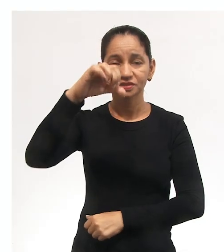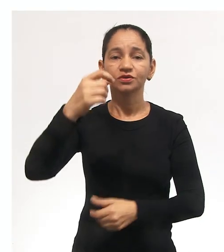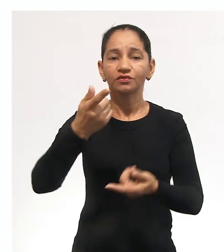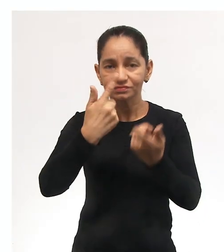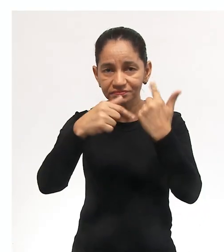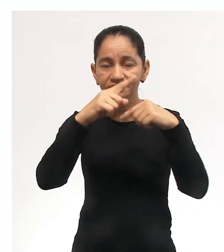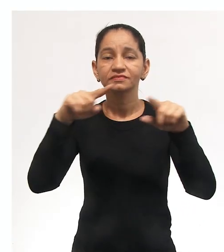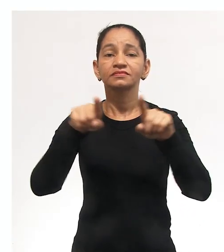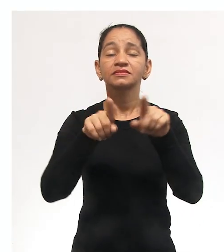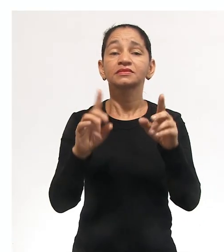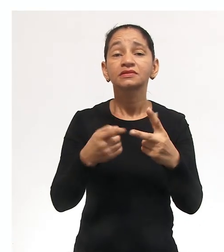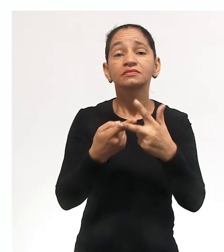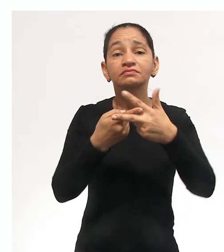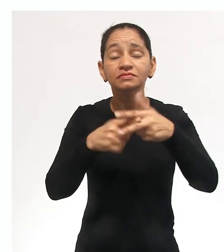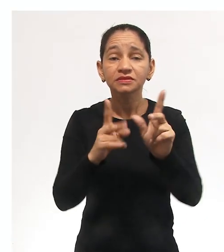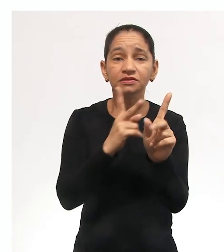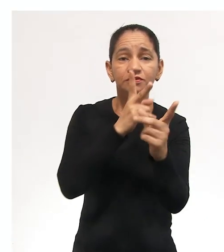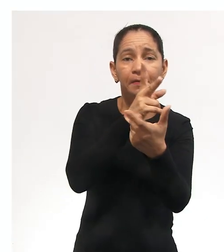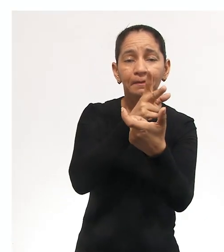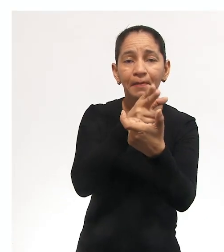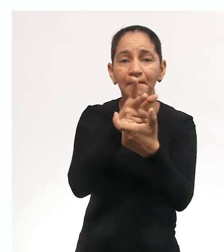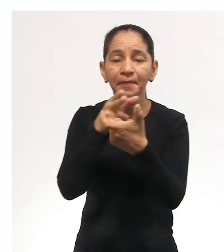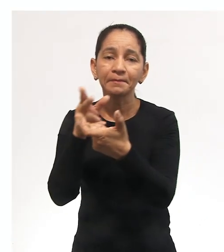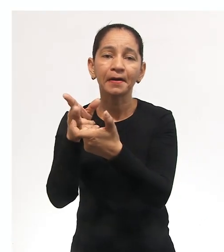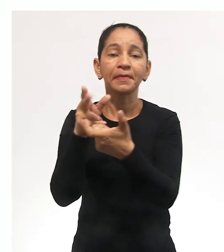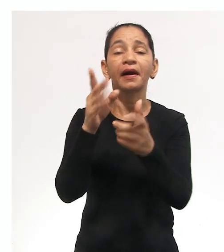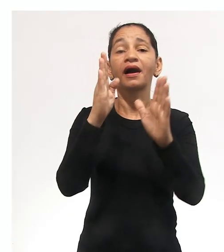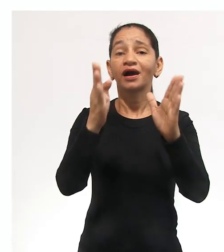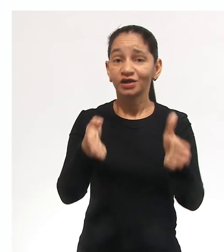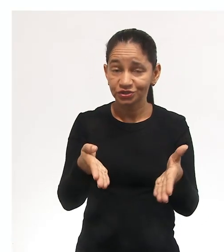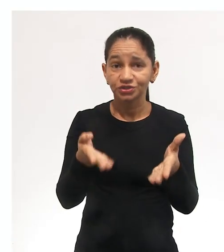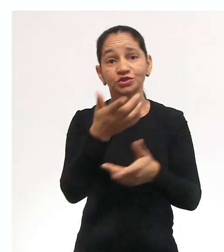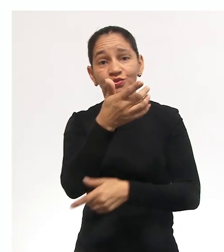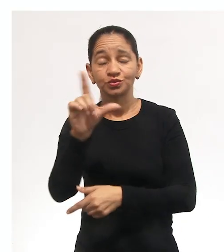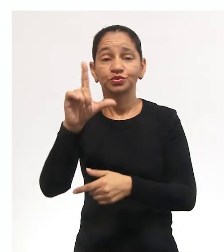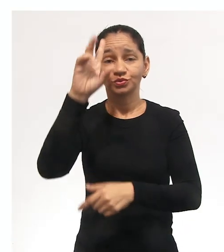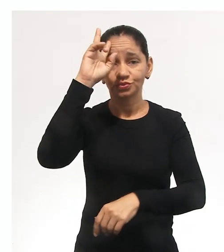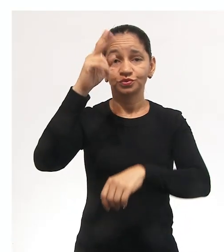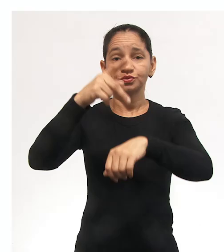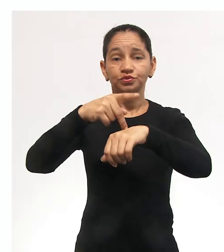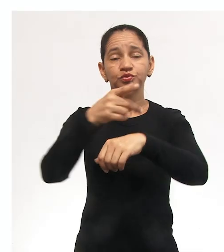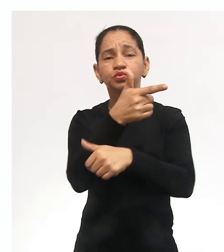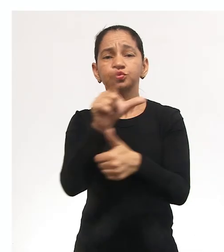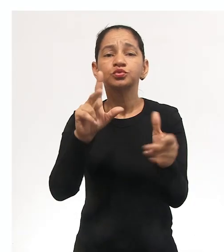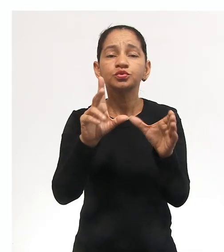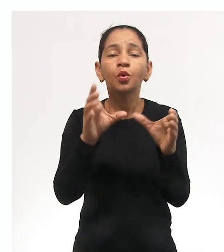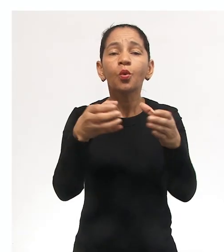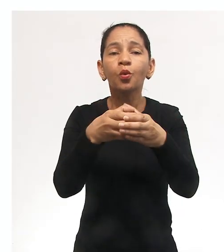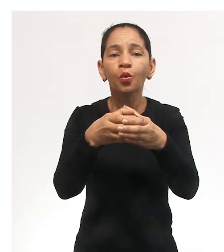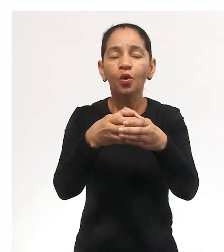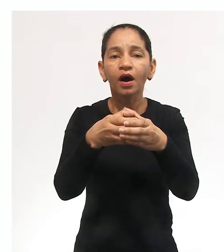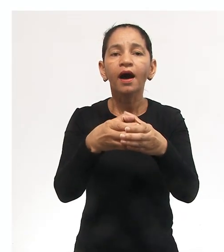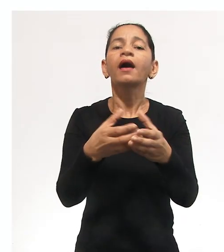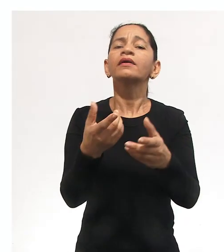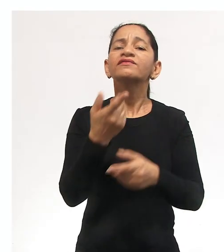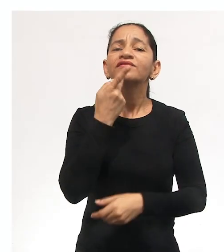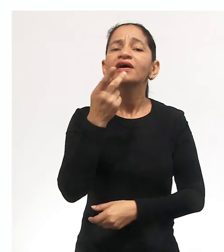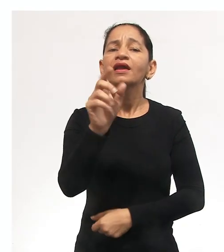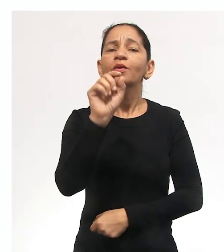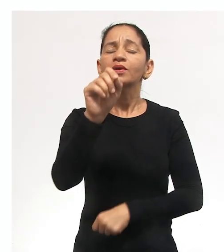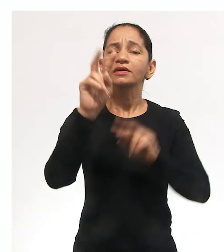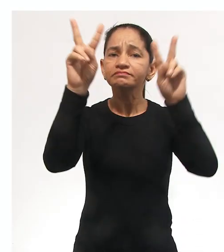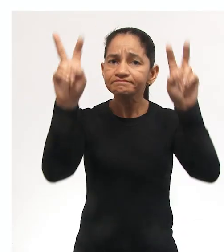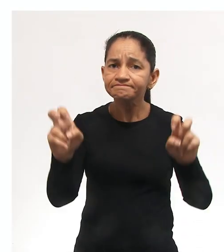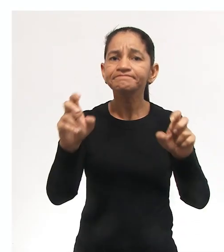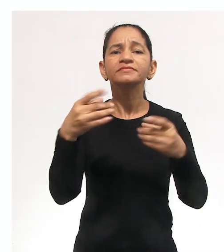o método fonético, o educador inglês Robert Owen e outros pedagogos começaram a enfatizar a